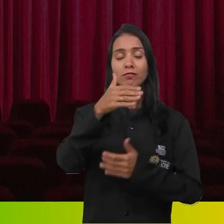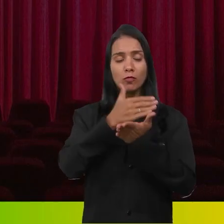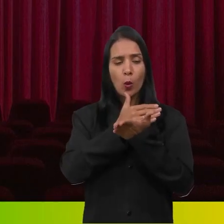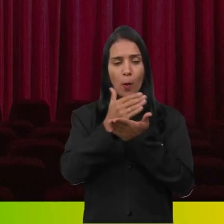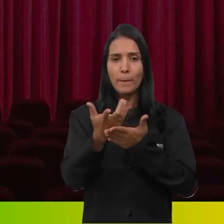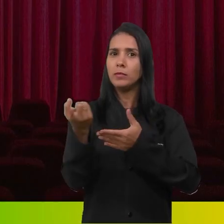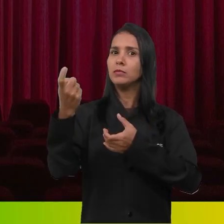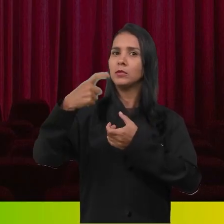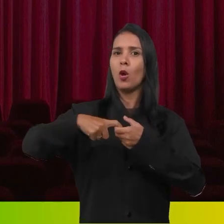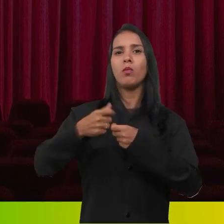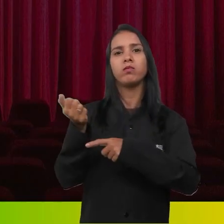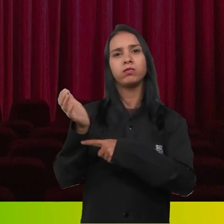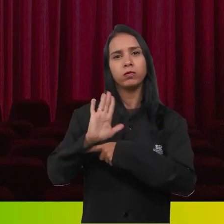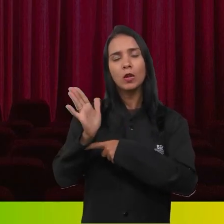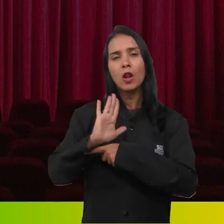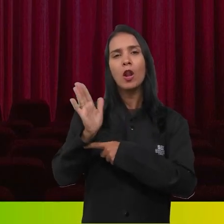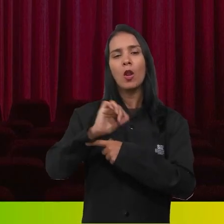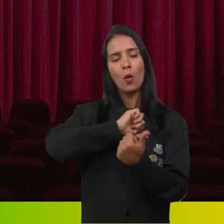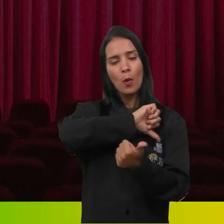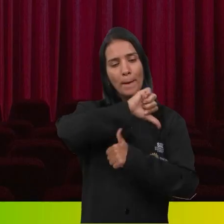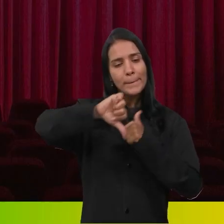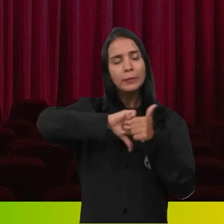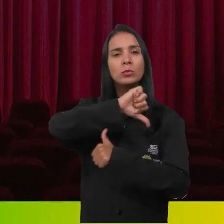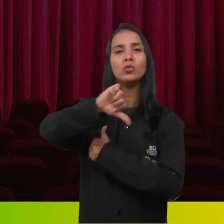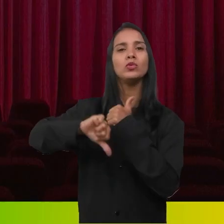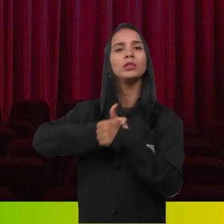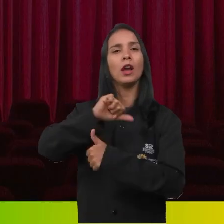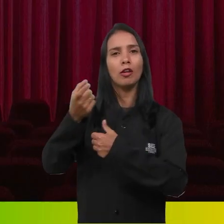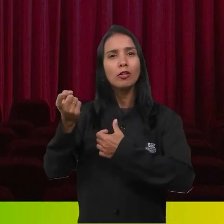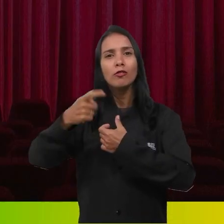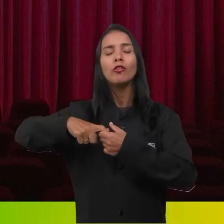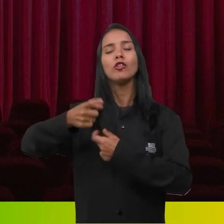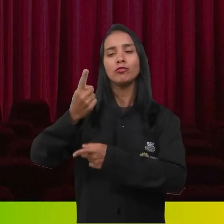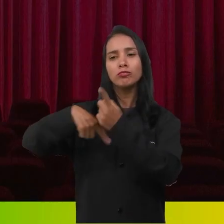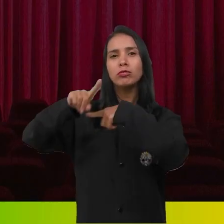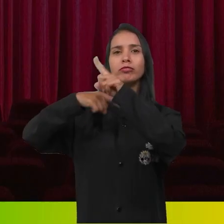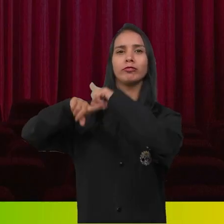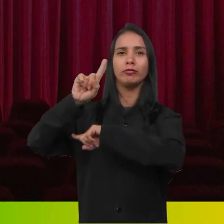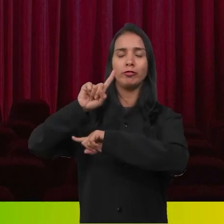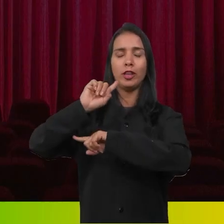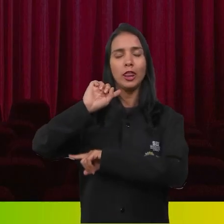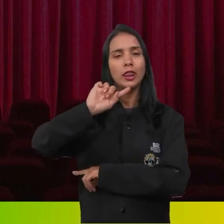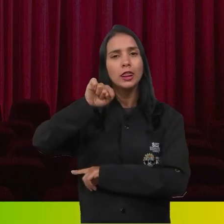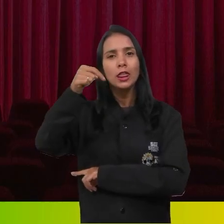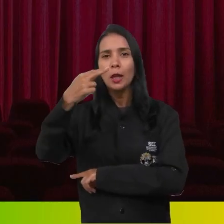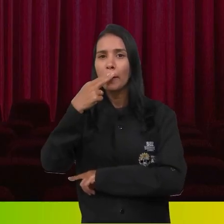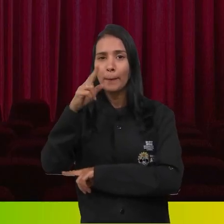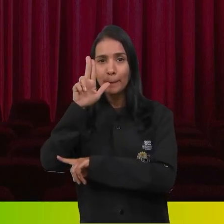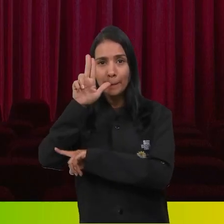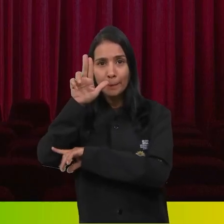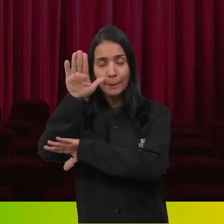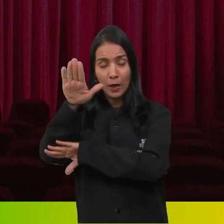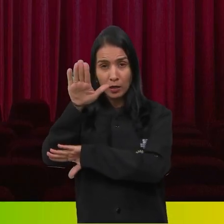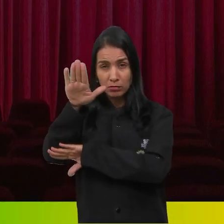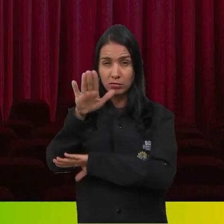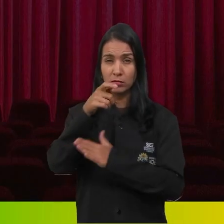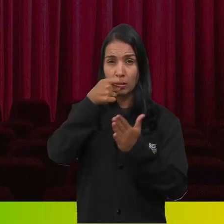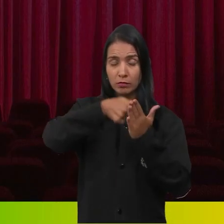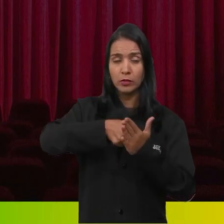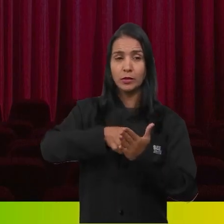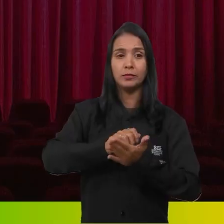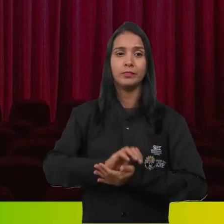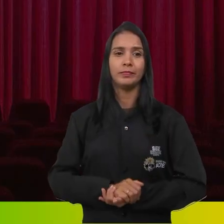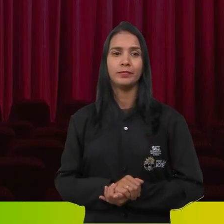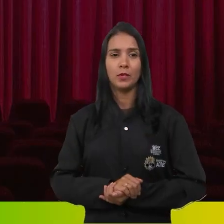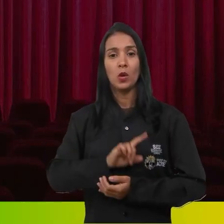para a retomada do cinema brasileiro após a ditadura militar. Foi em 1995. Vamos